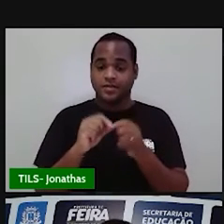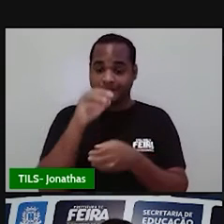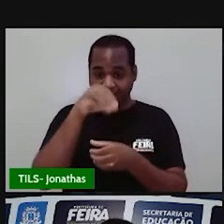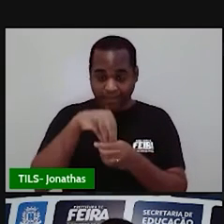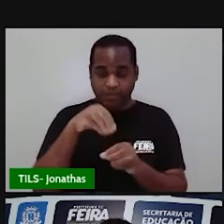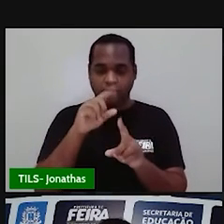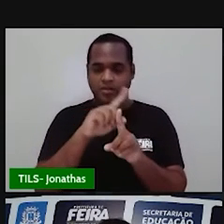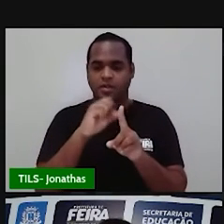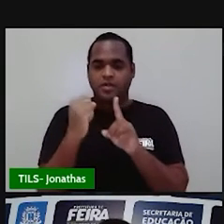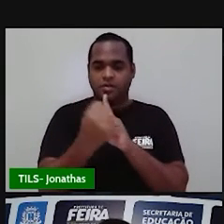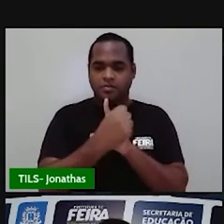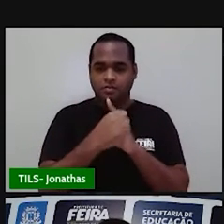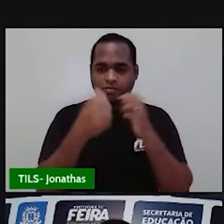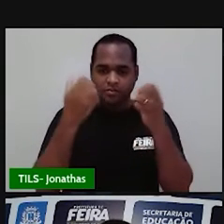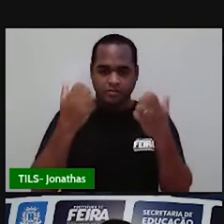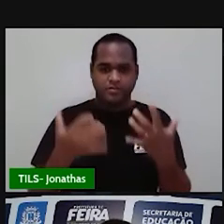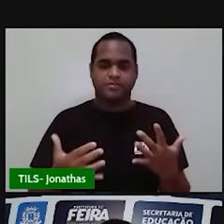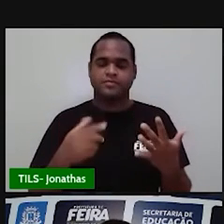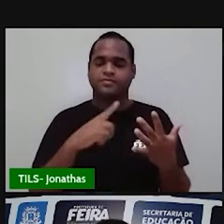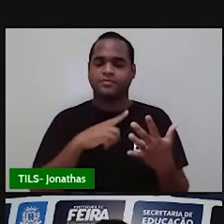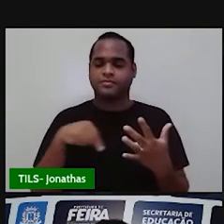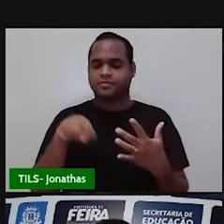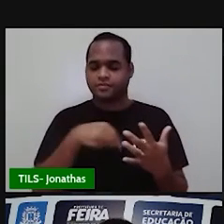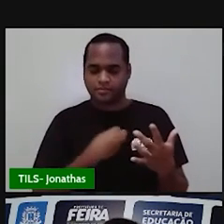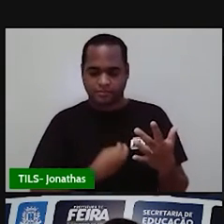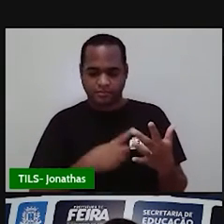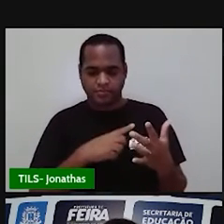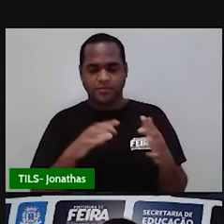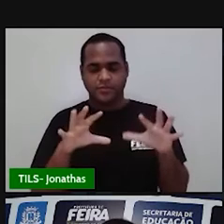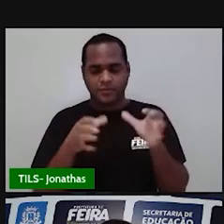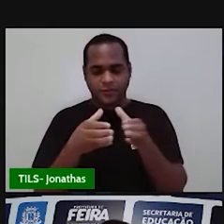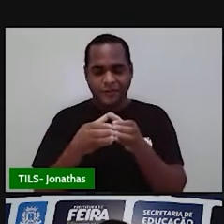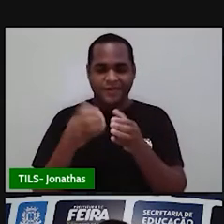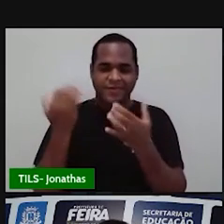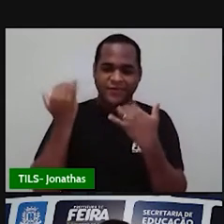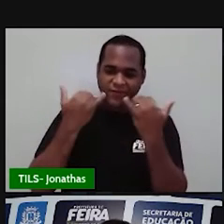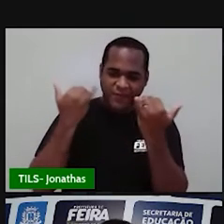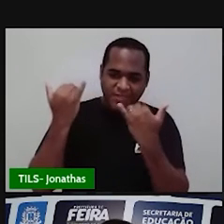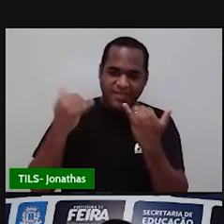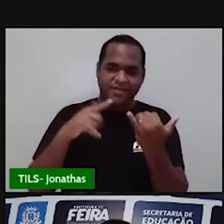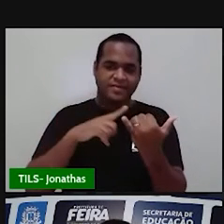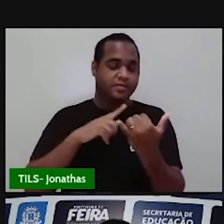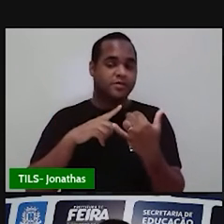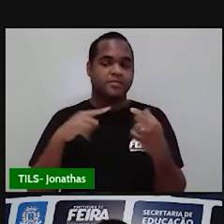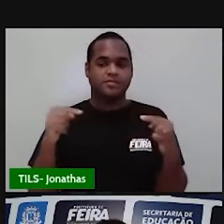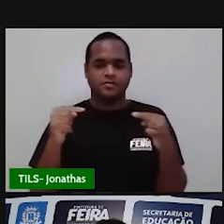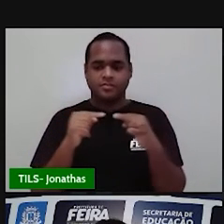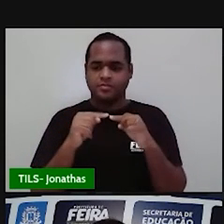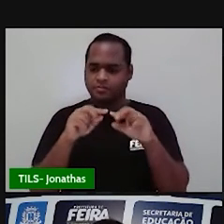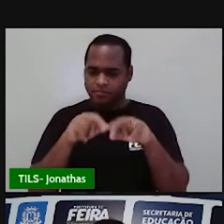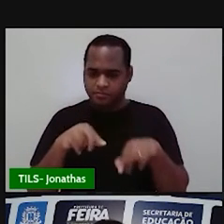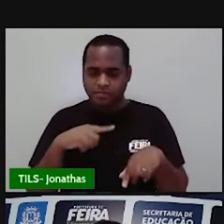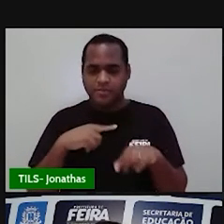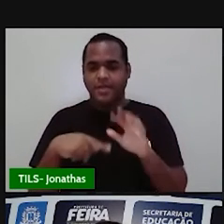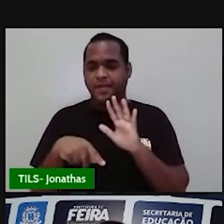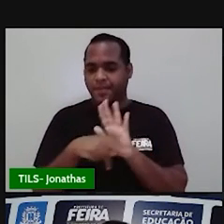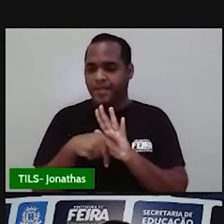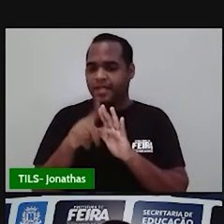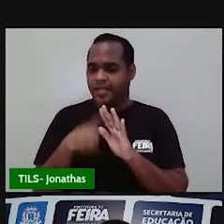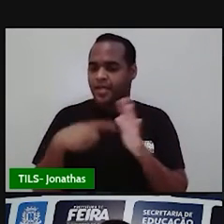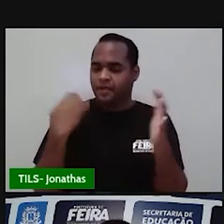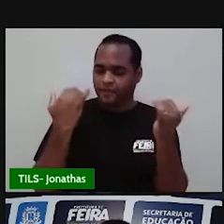sociedade, né, a gente tem aí um conjunto de informações, né? E a gente faz parte